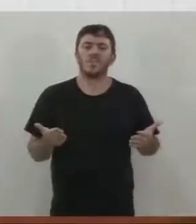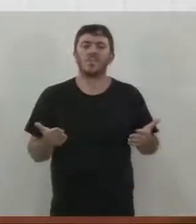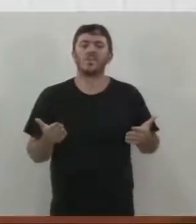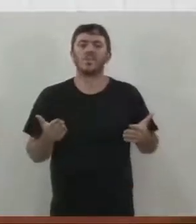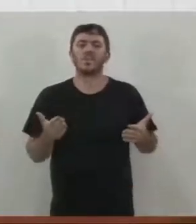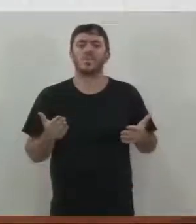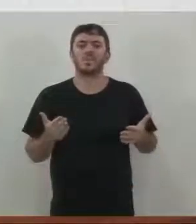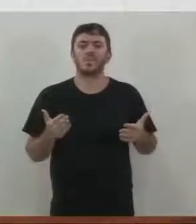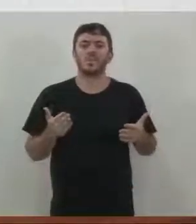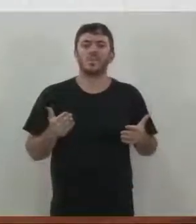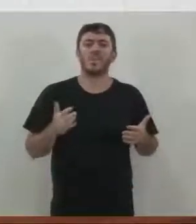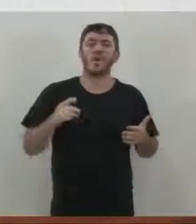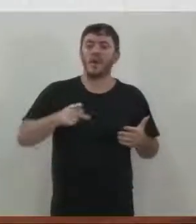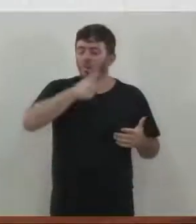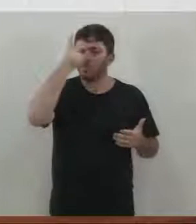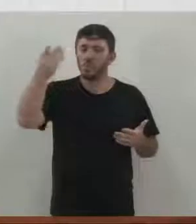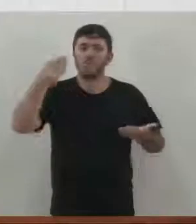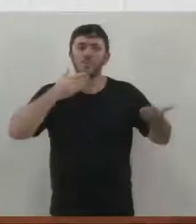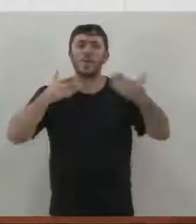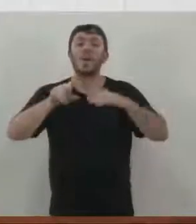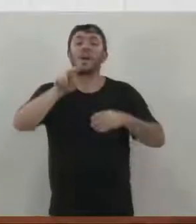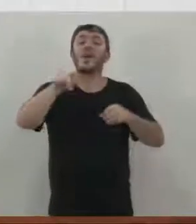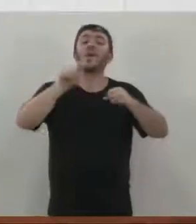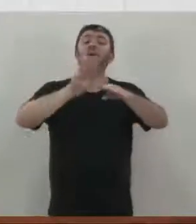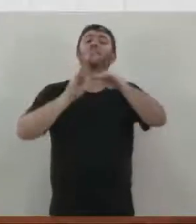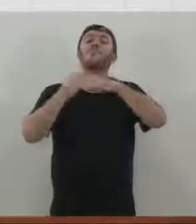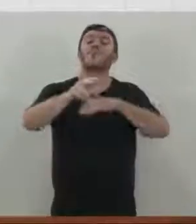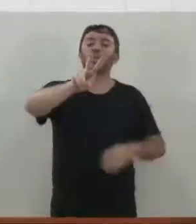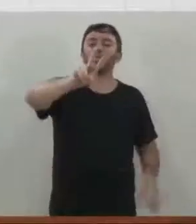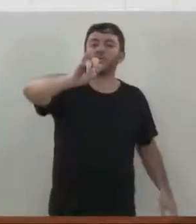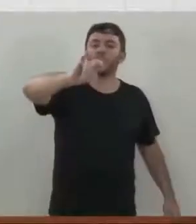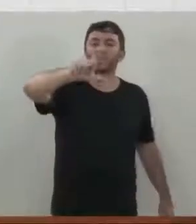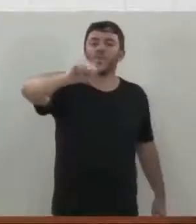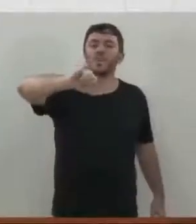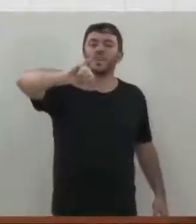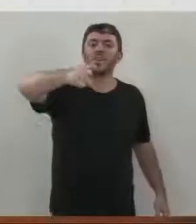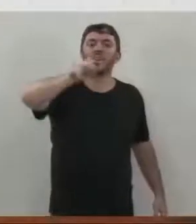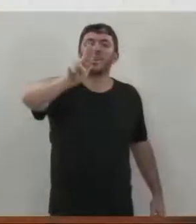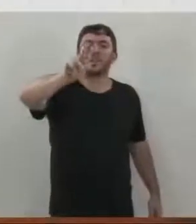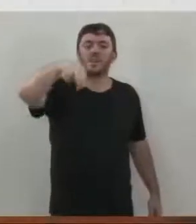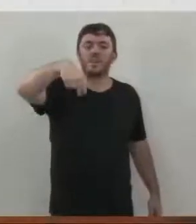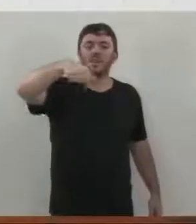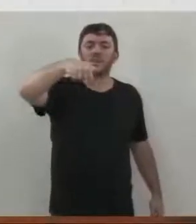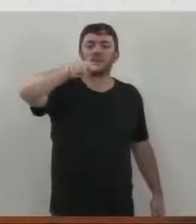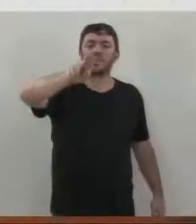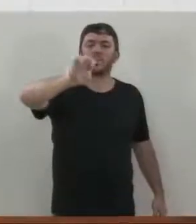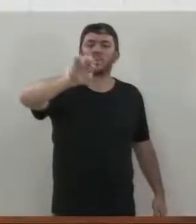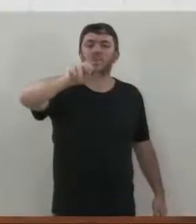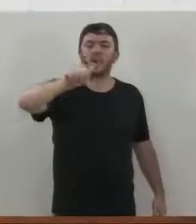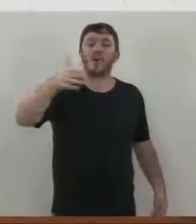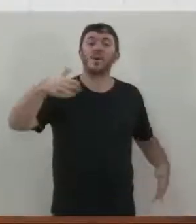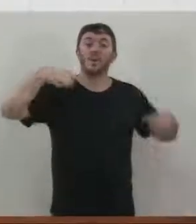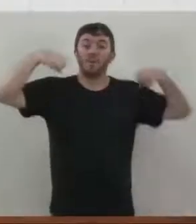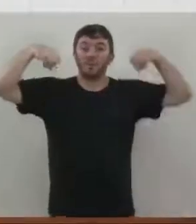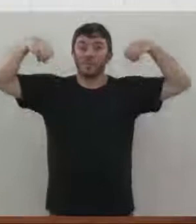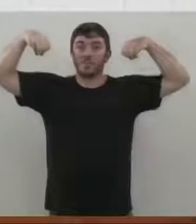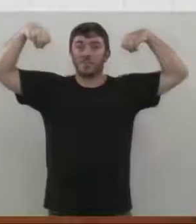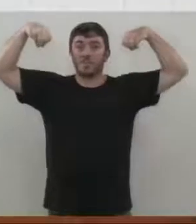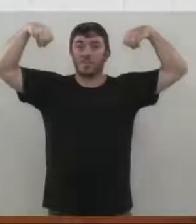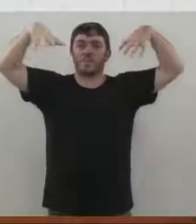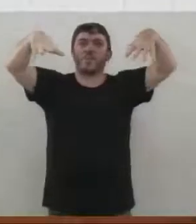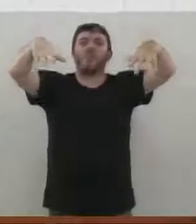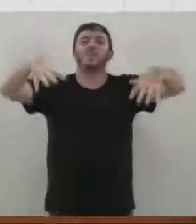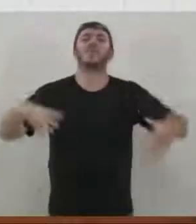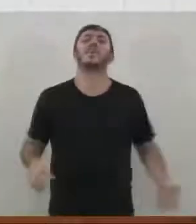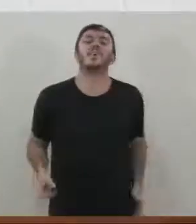encontro da solicitação dos moradores da Vila Junqueira, fiz a indicação 360/2018 e foi iluminado ali aquela